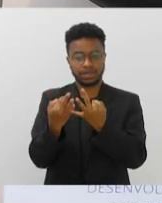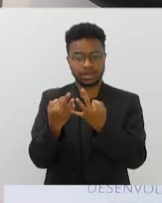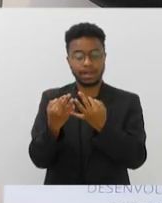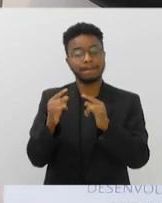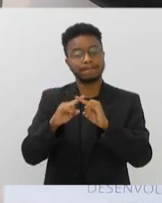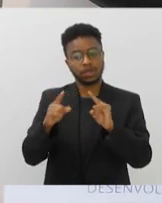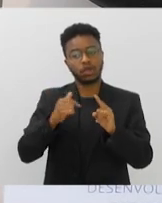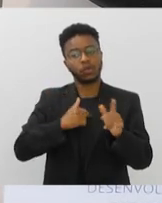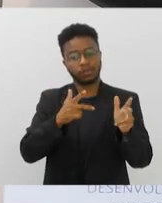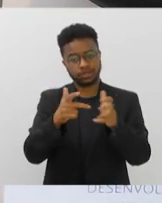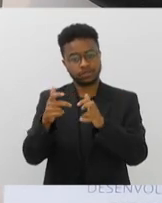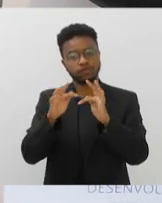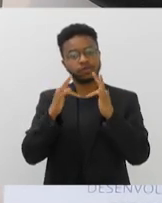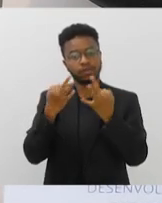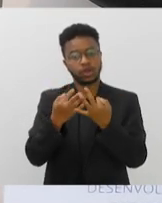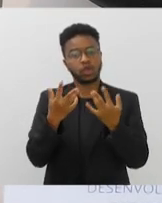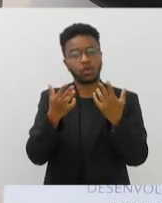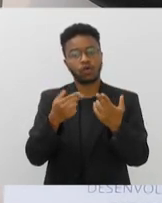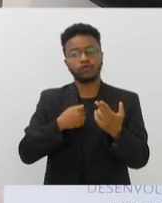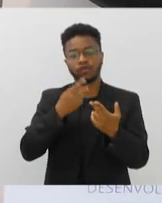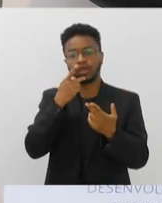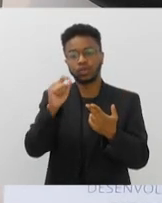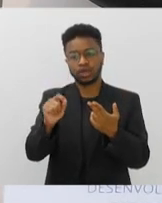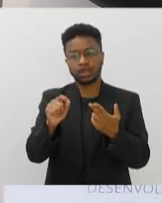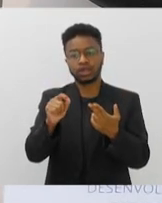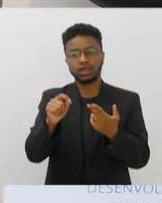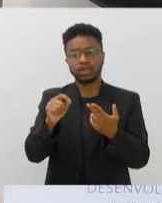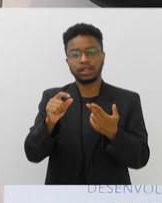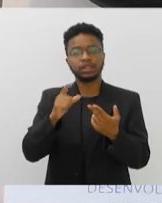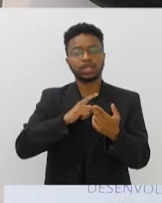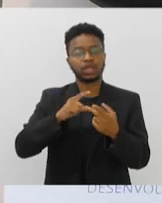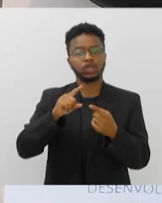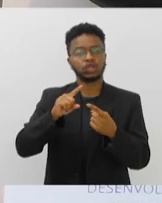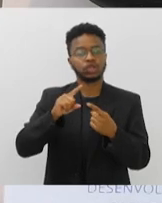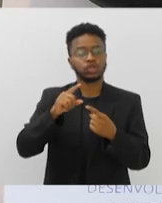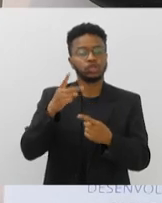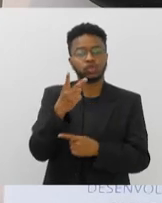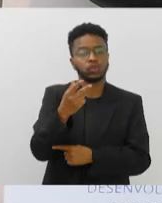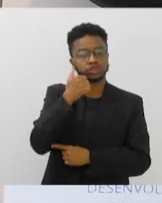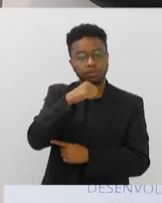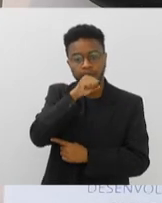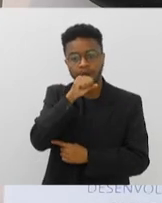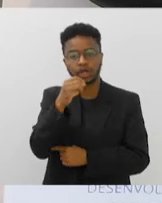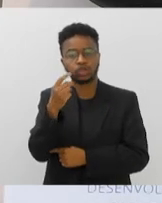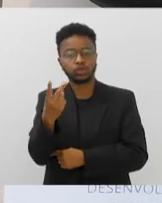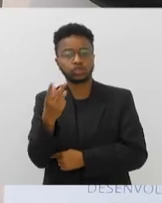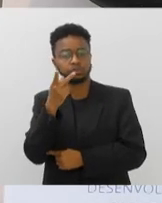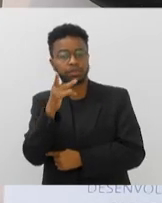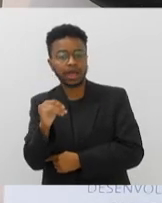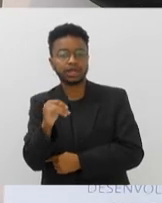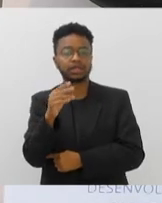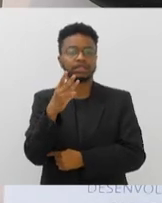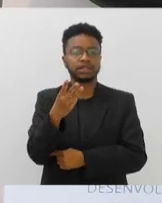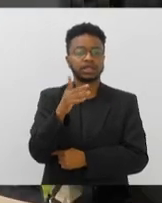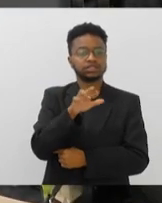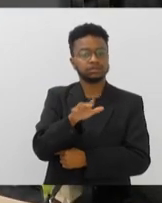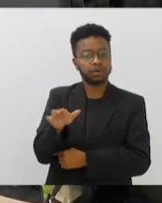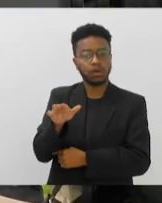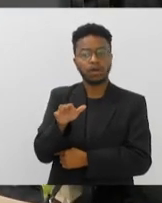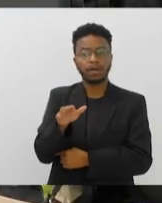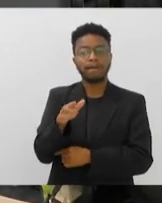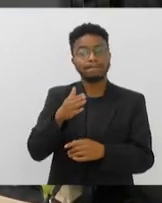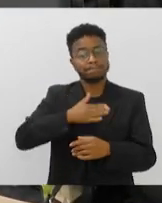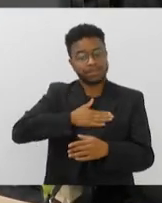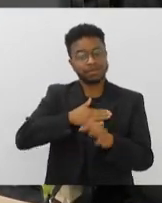família como eu acabei de dizer aqui família de duas mães dois pais três irmãos família para